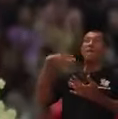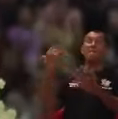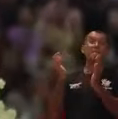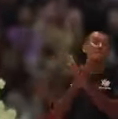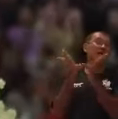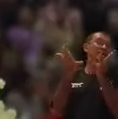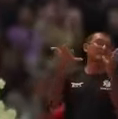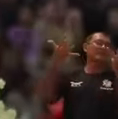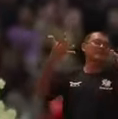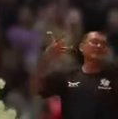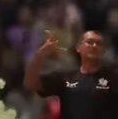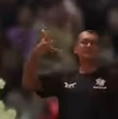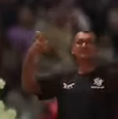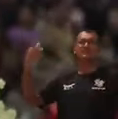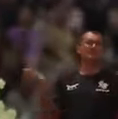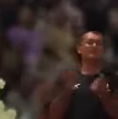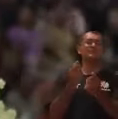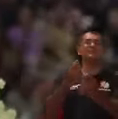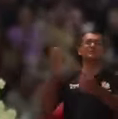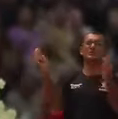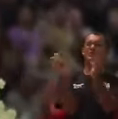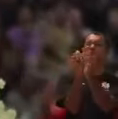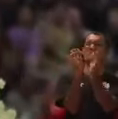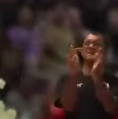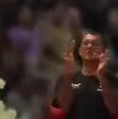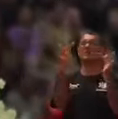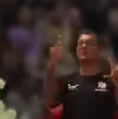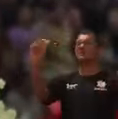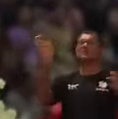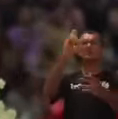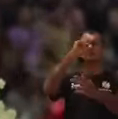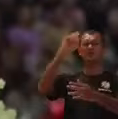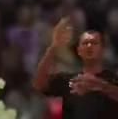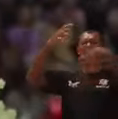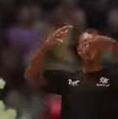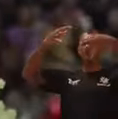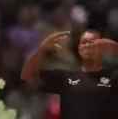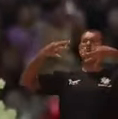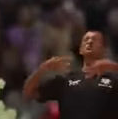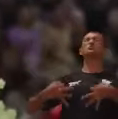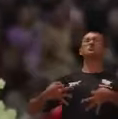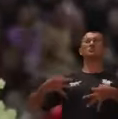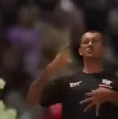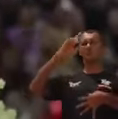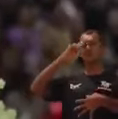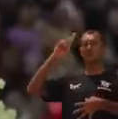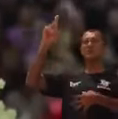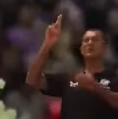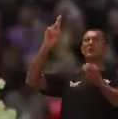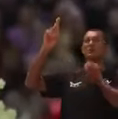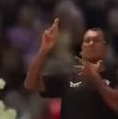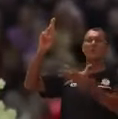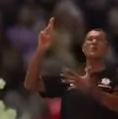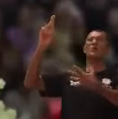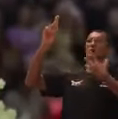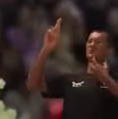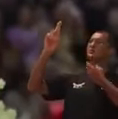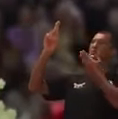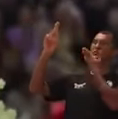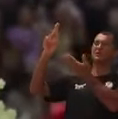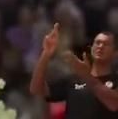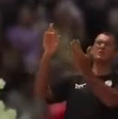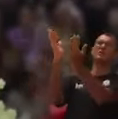é magnífico, o Senhor é glorioso, o Senhor é justo, o Senhor é bom, o Senhor